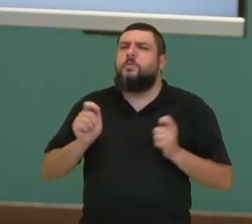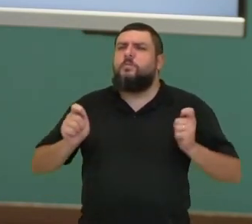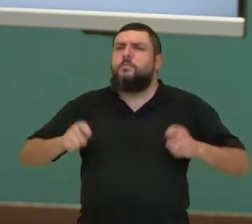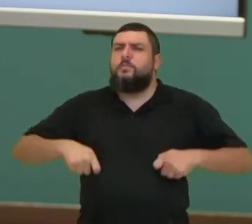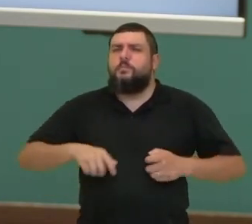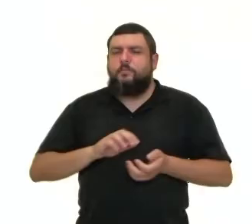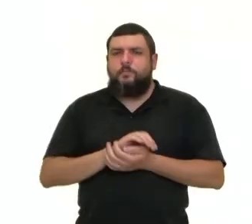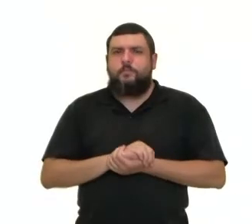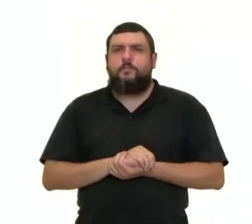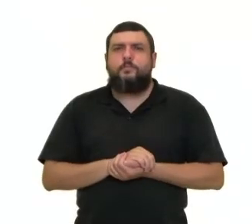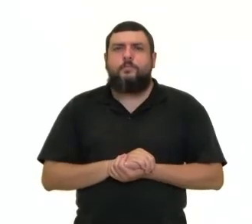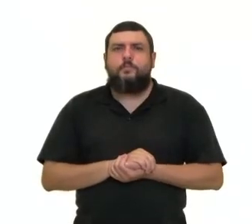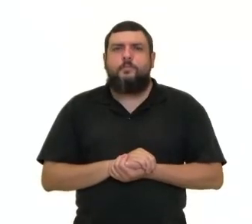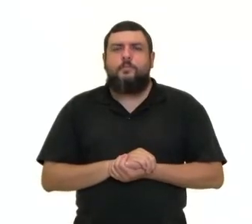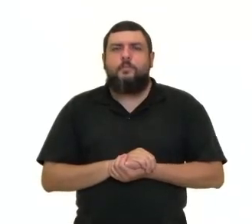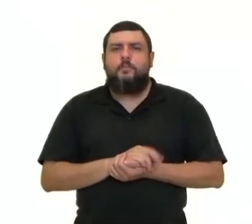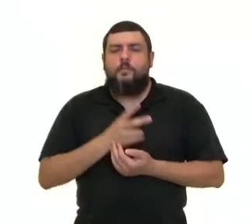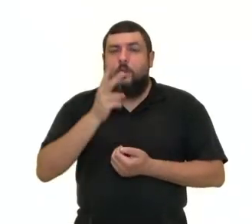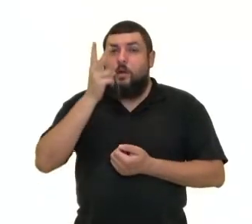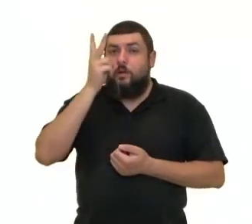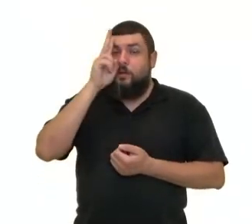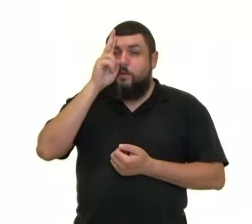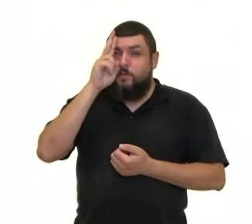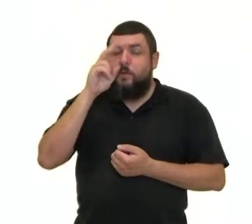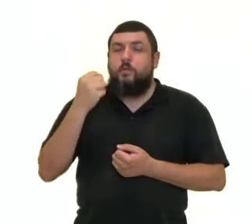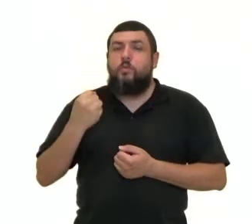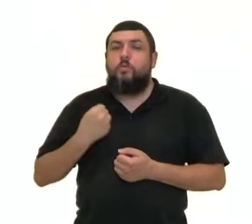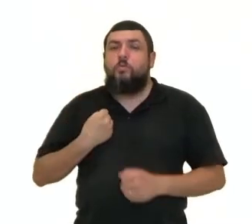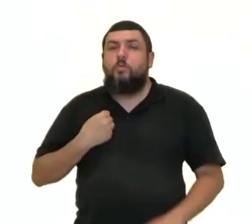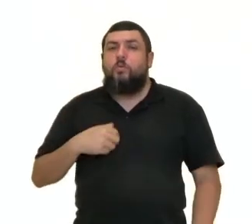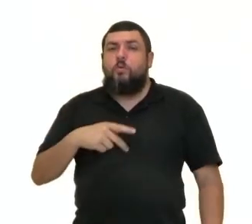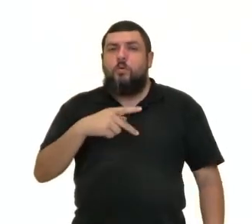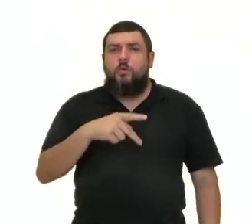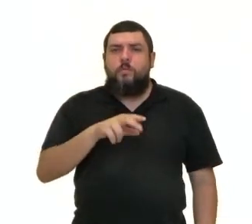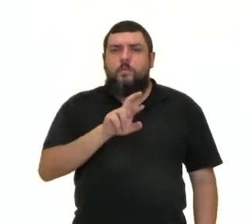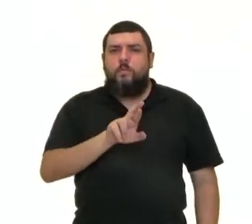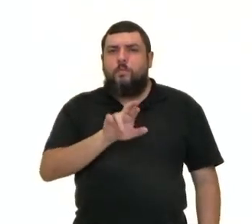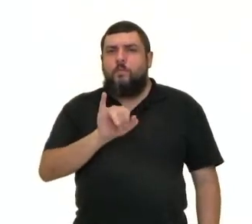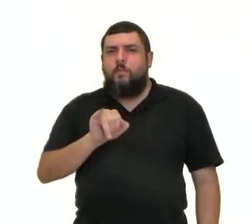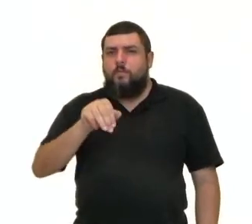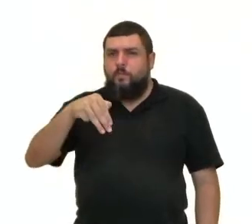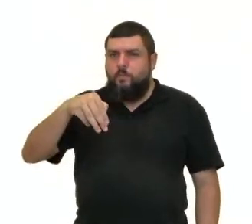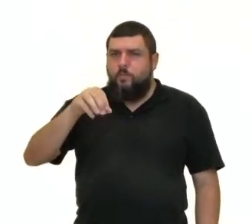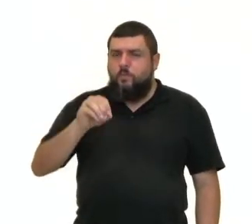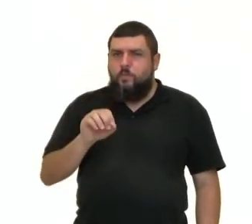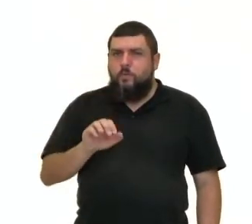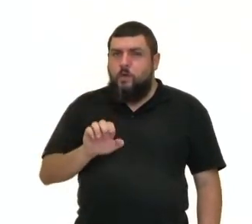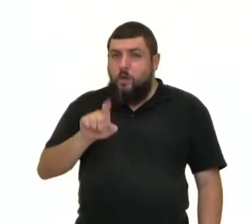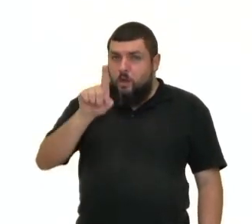só, vamos relembrar primeiro o conceito de número primo. O número primo é